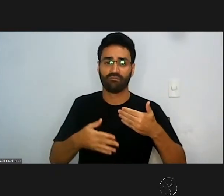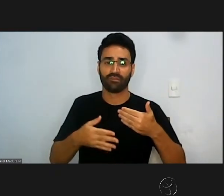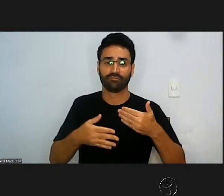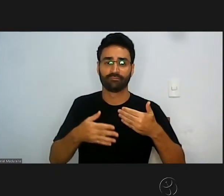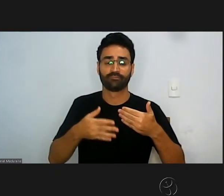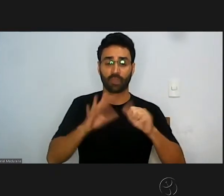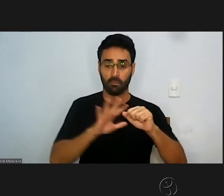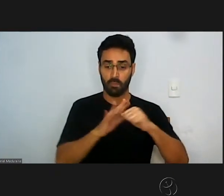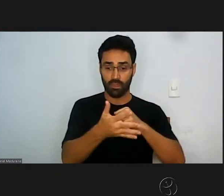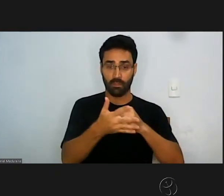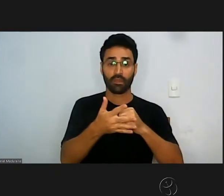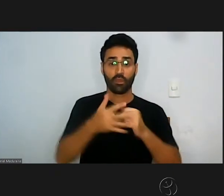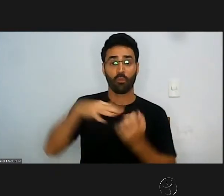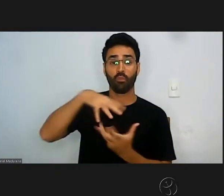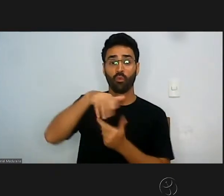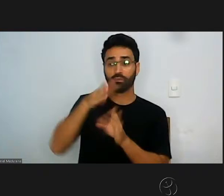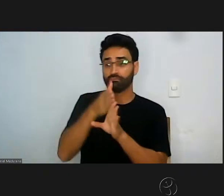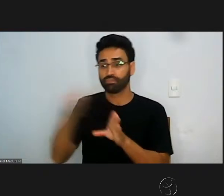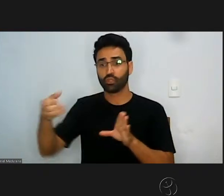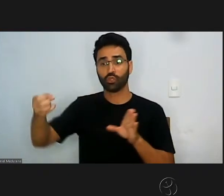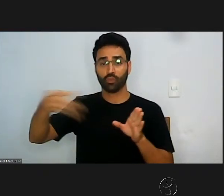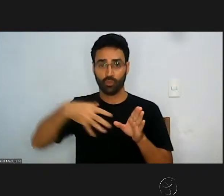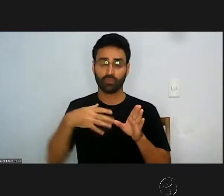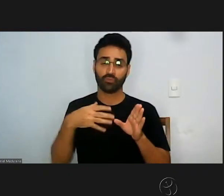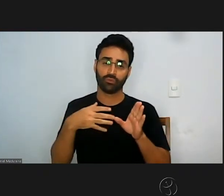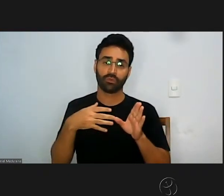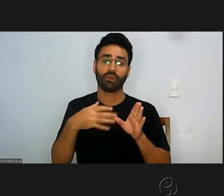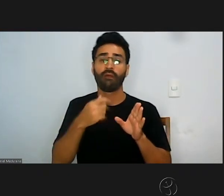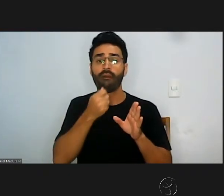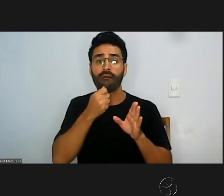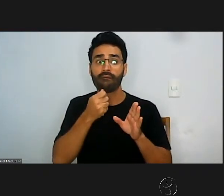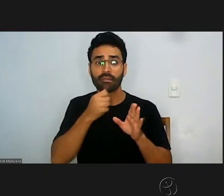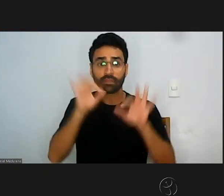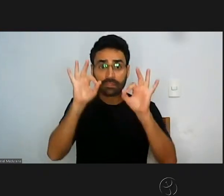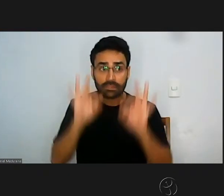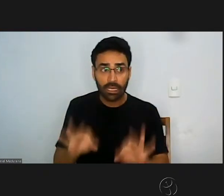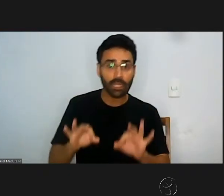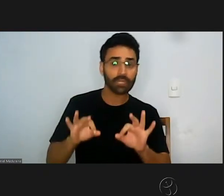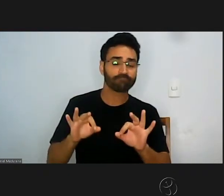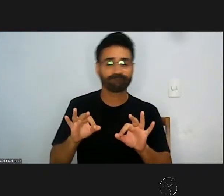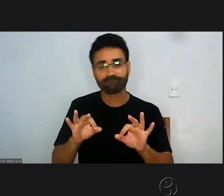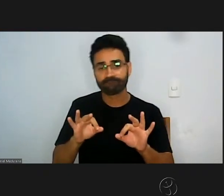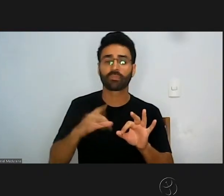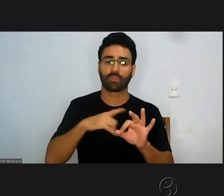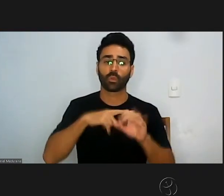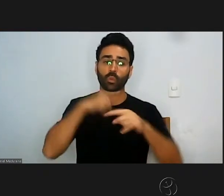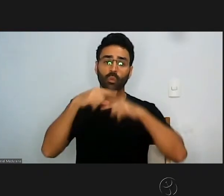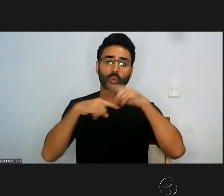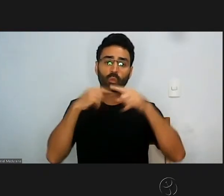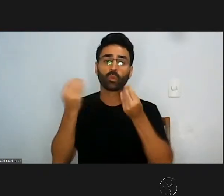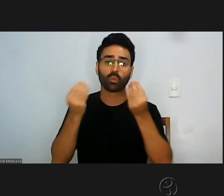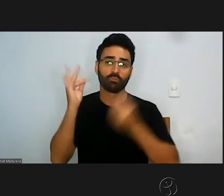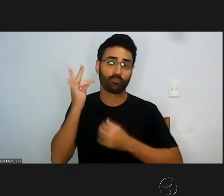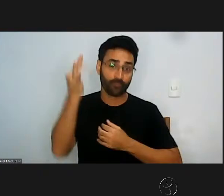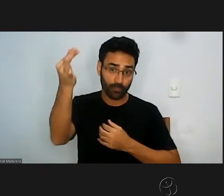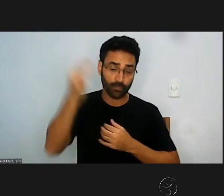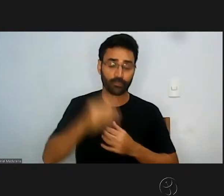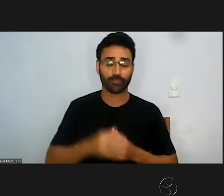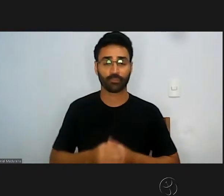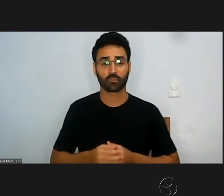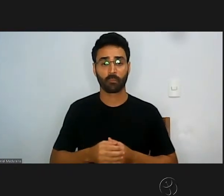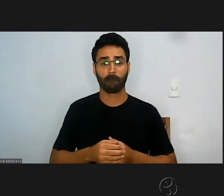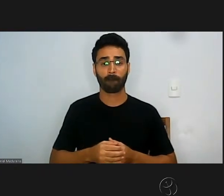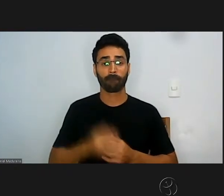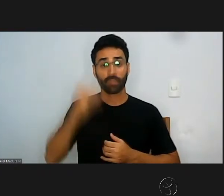são incertos e muito contestados. Aqueles que criaram a